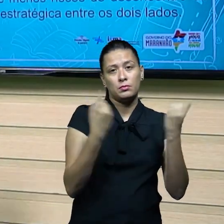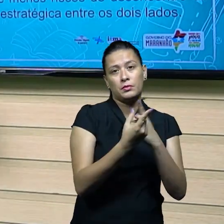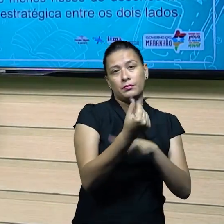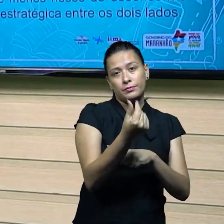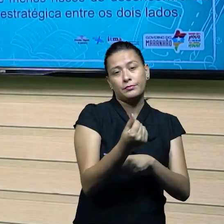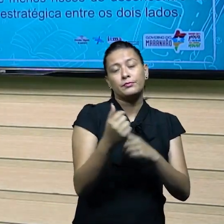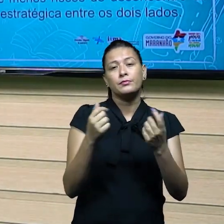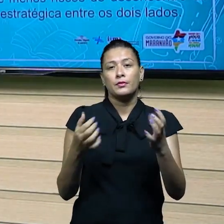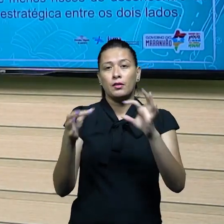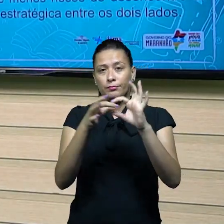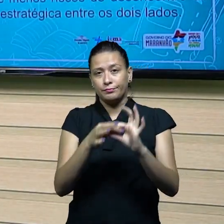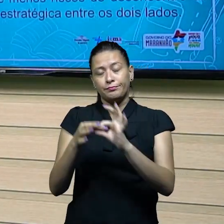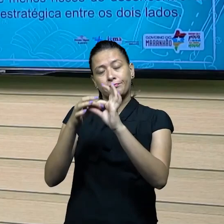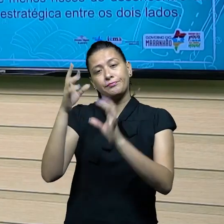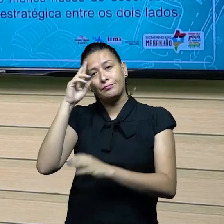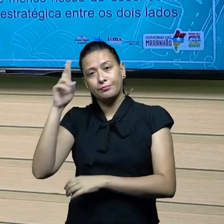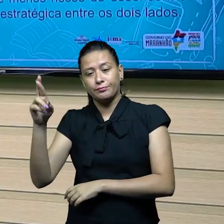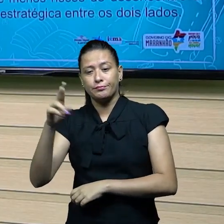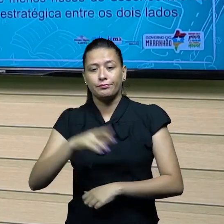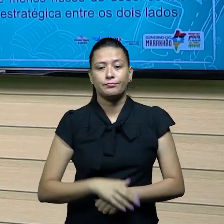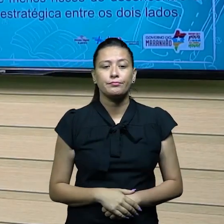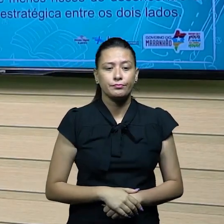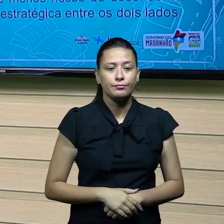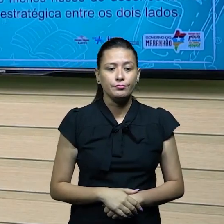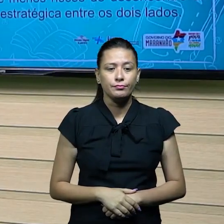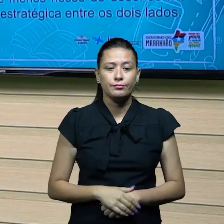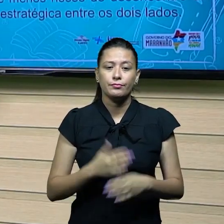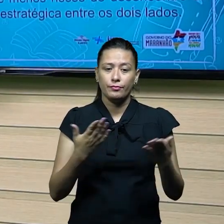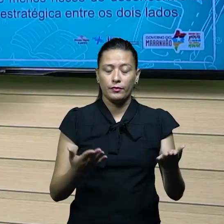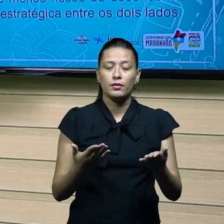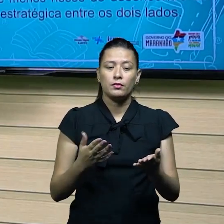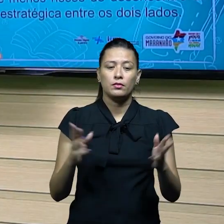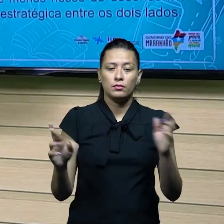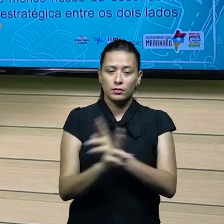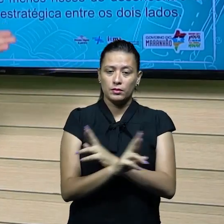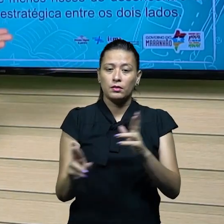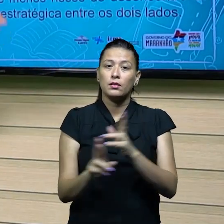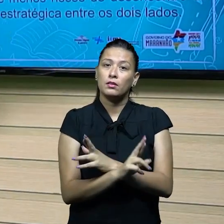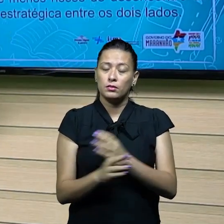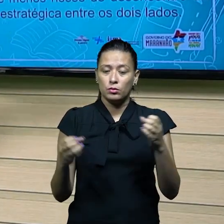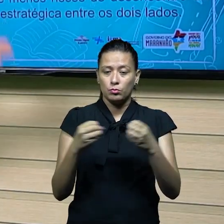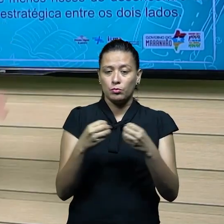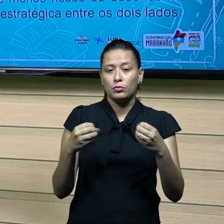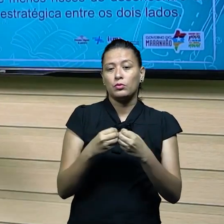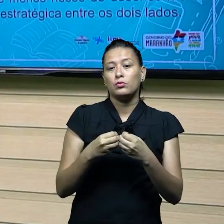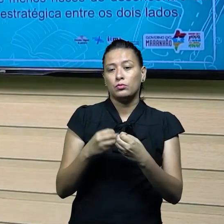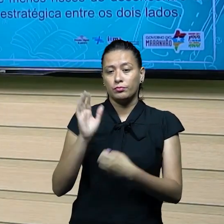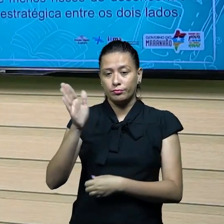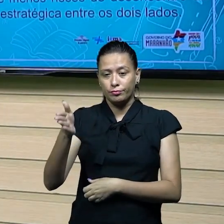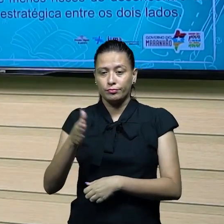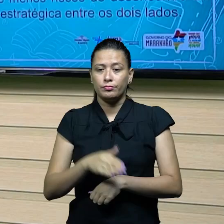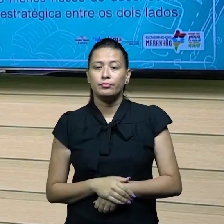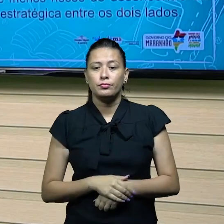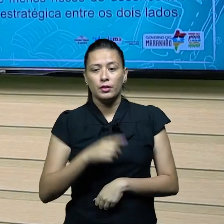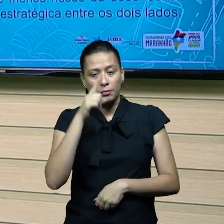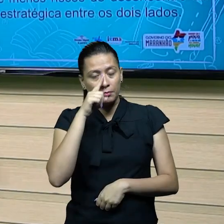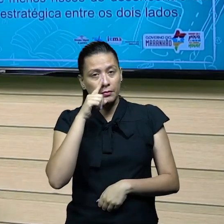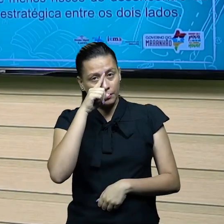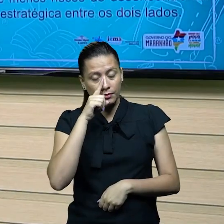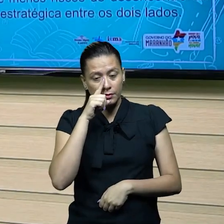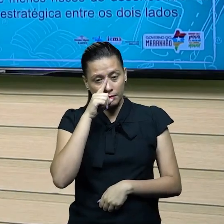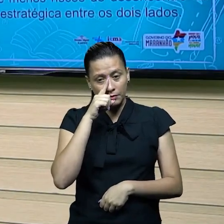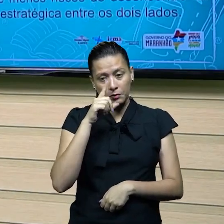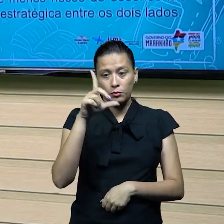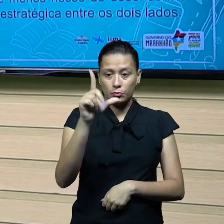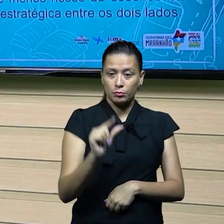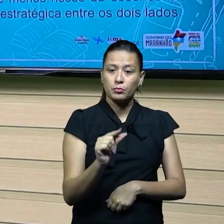ok? Assim, com essa relação próxima e direta, corre menos risco de desencontro de informações e garante